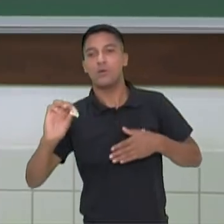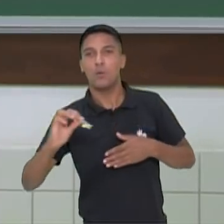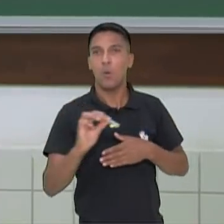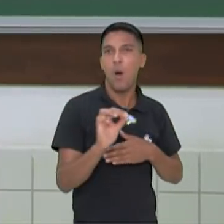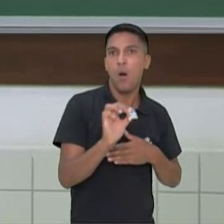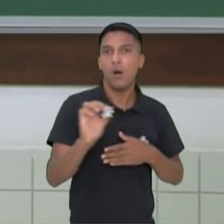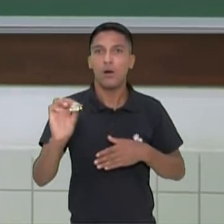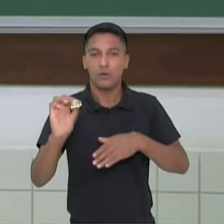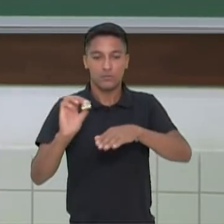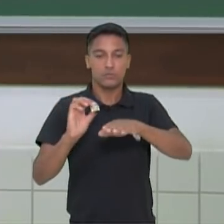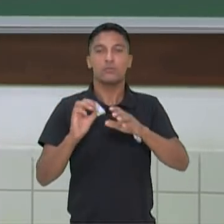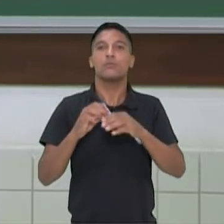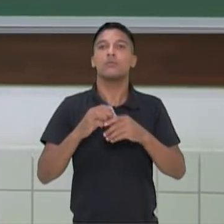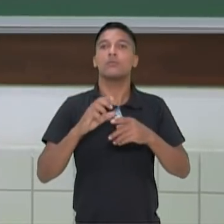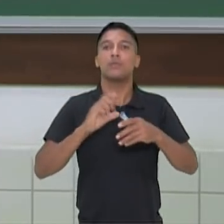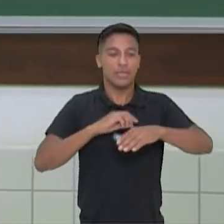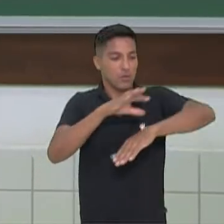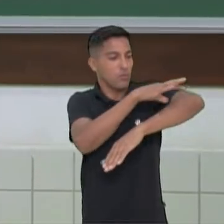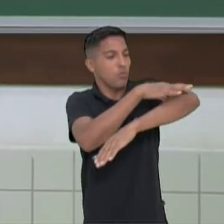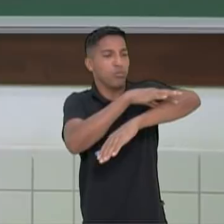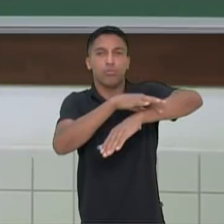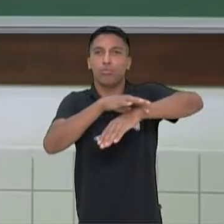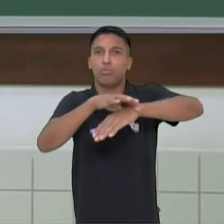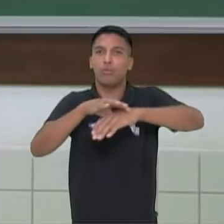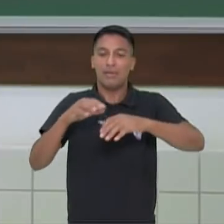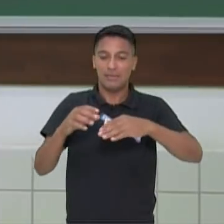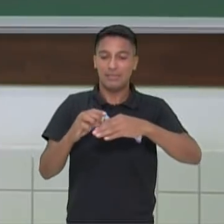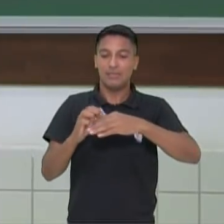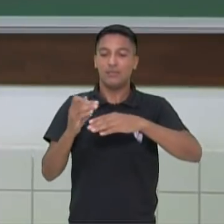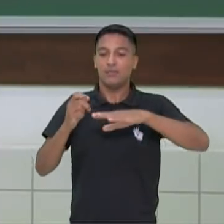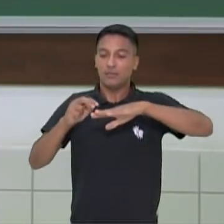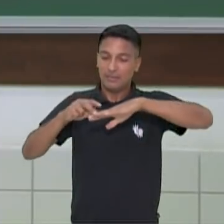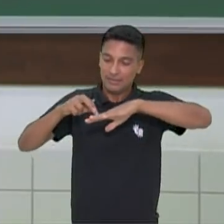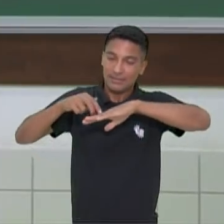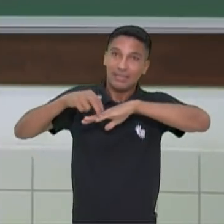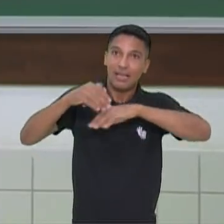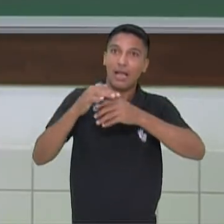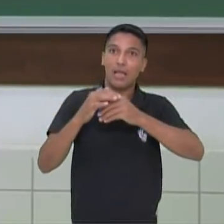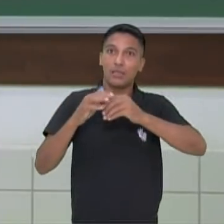passar, tem o corrimão, tem a escada, né? Então todas essas